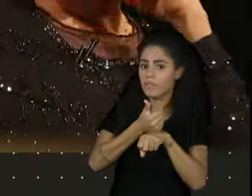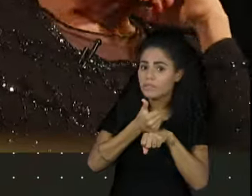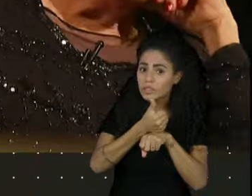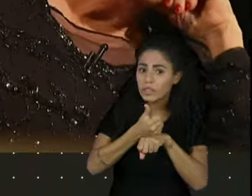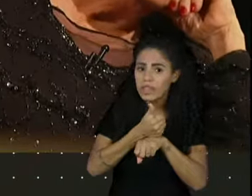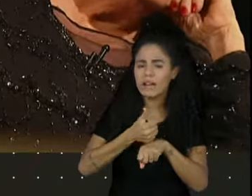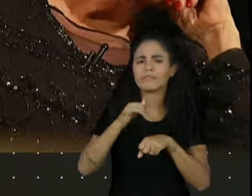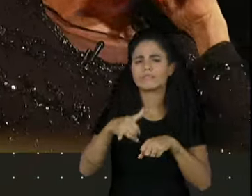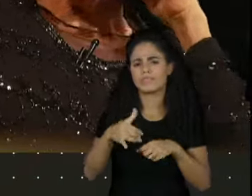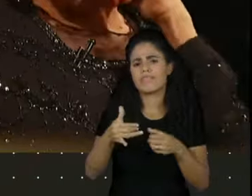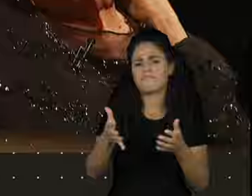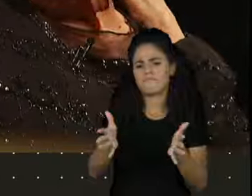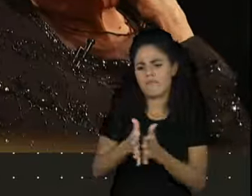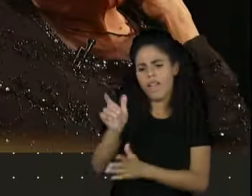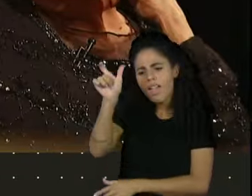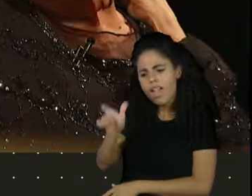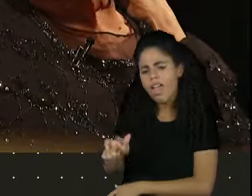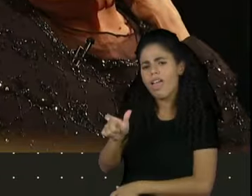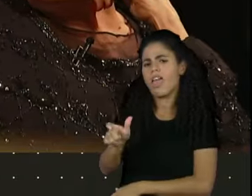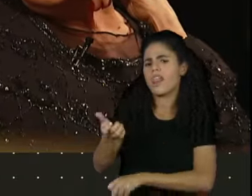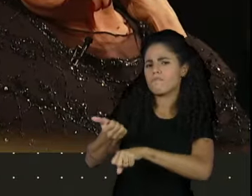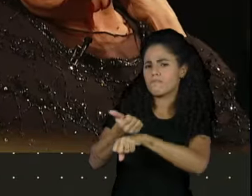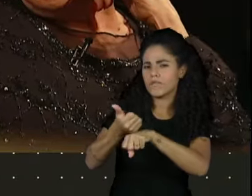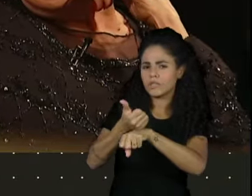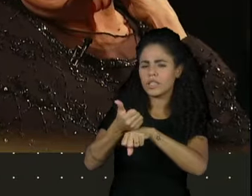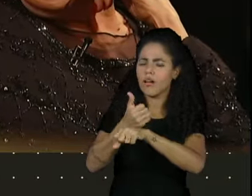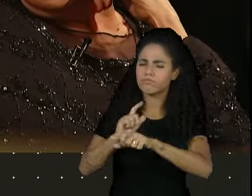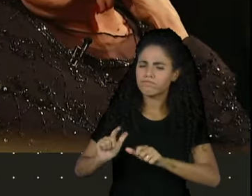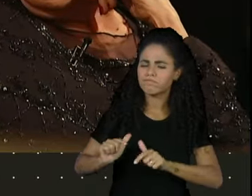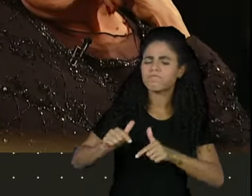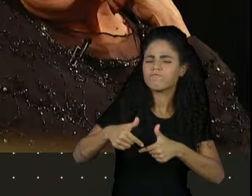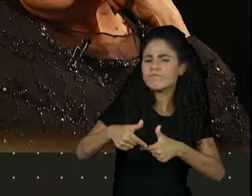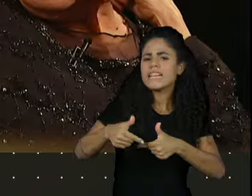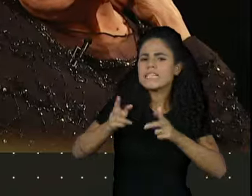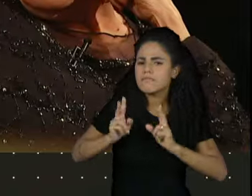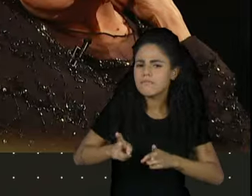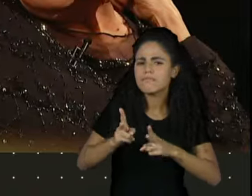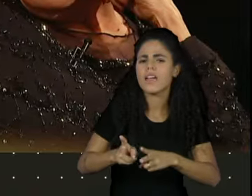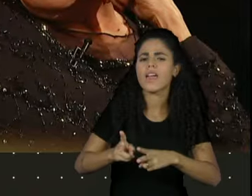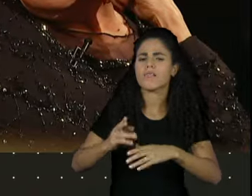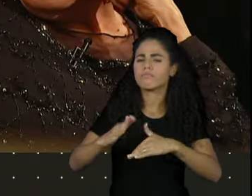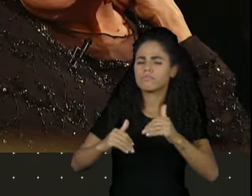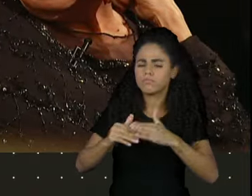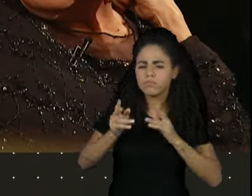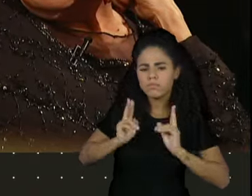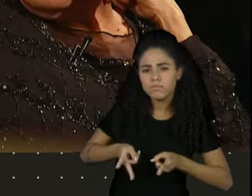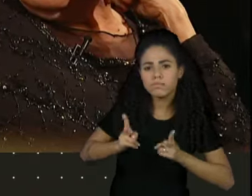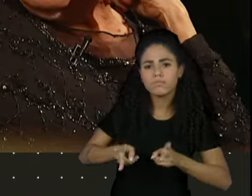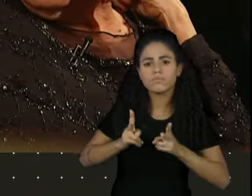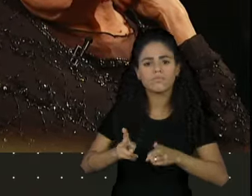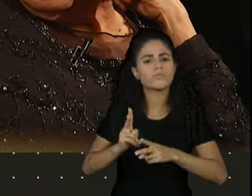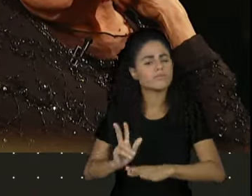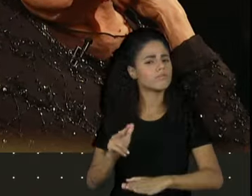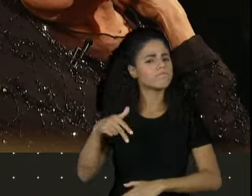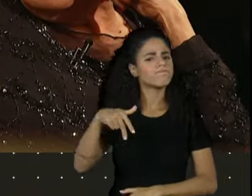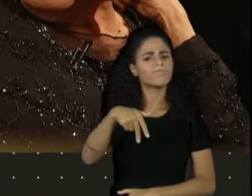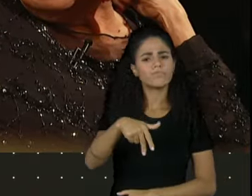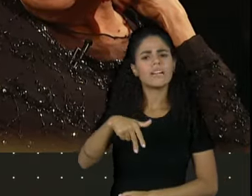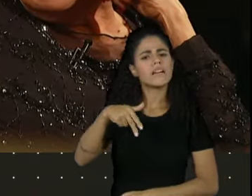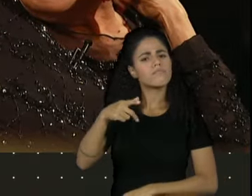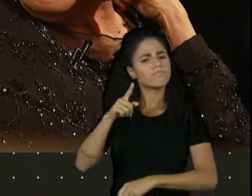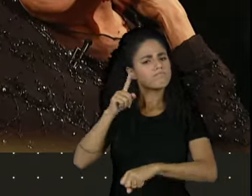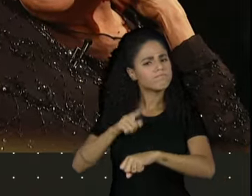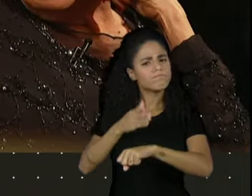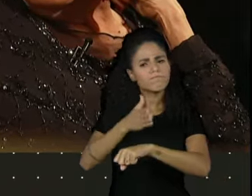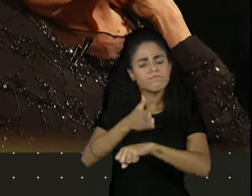Sobre o profissionalismo, a forma com que ela encara o trabalho dela, a dedicação, a pontualidade. A